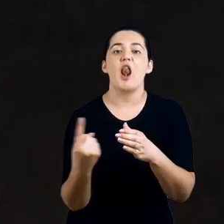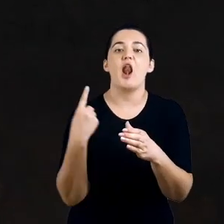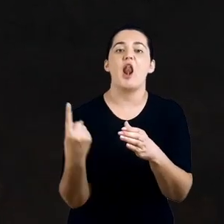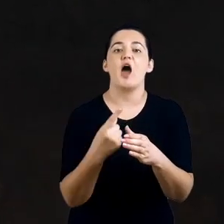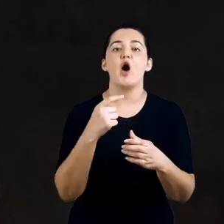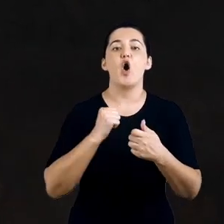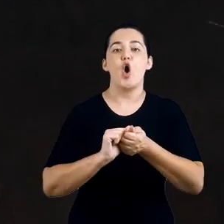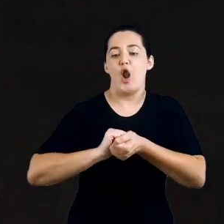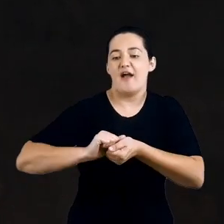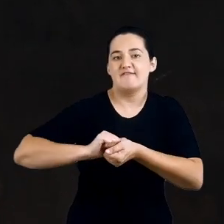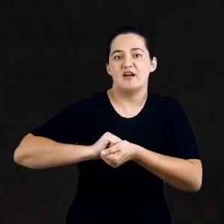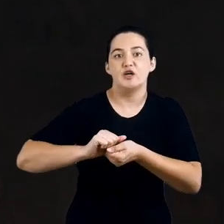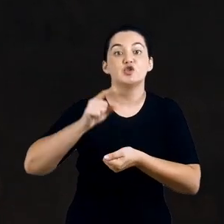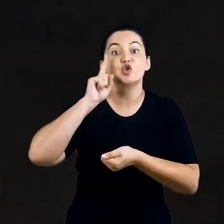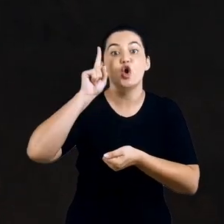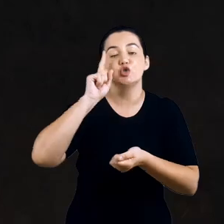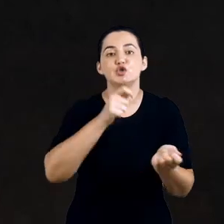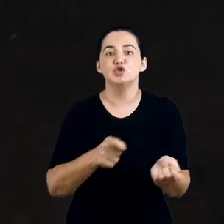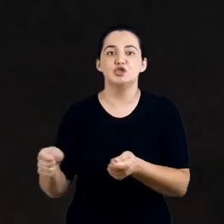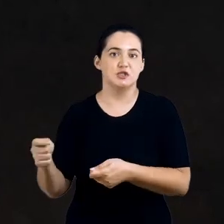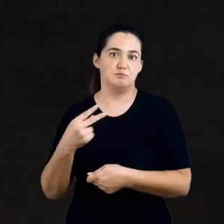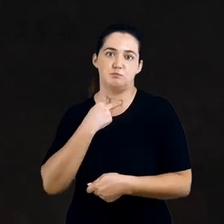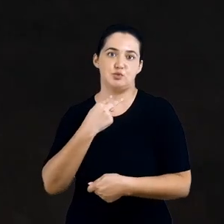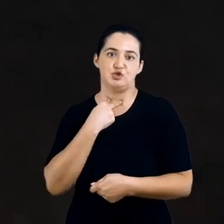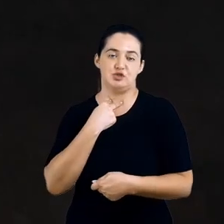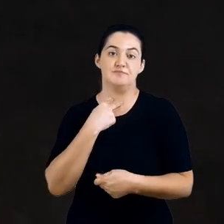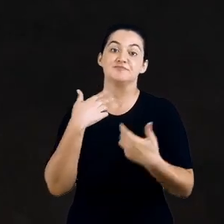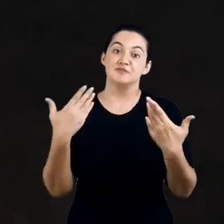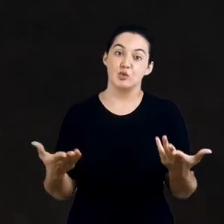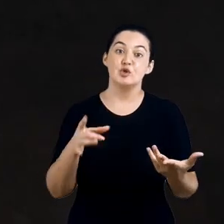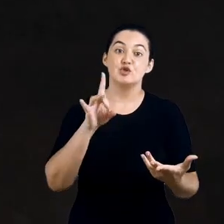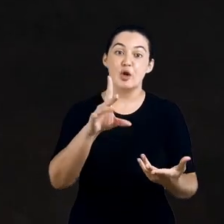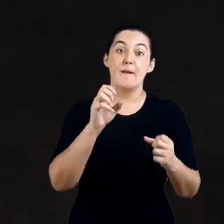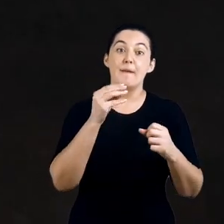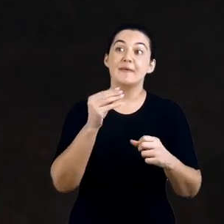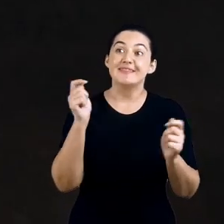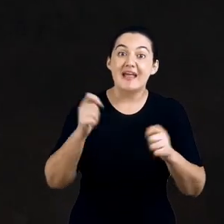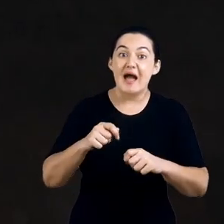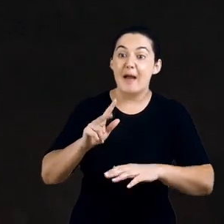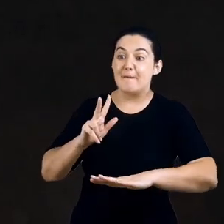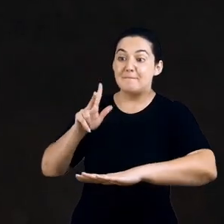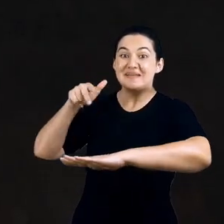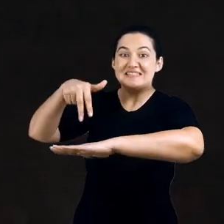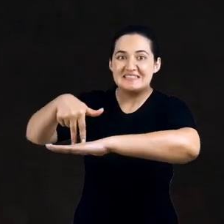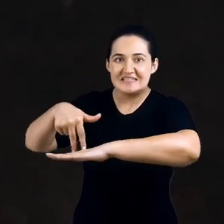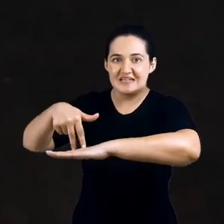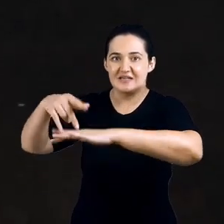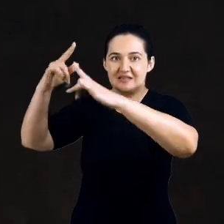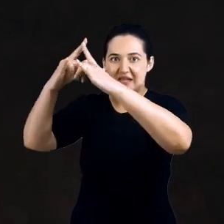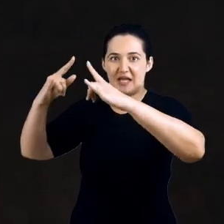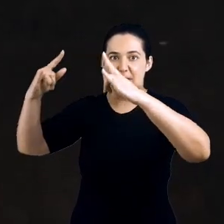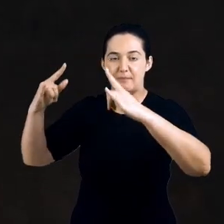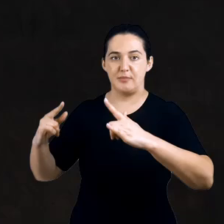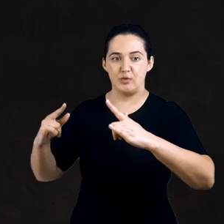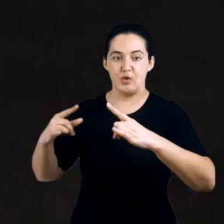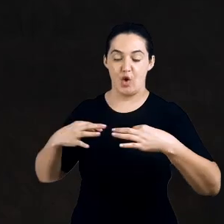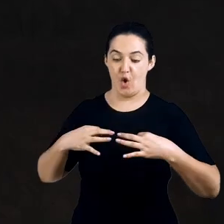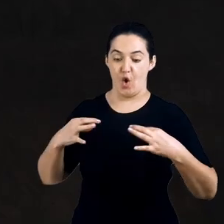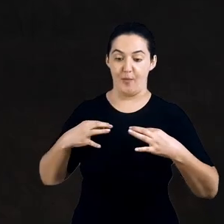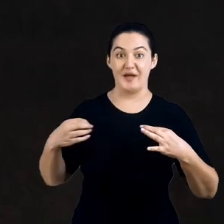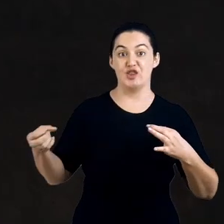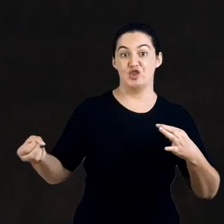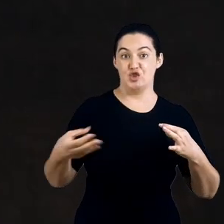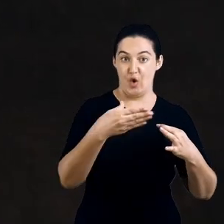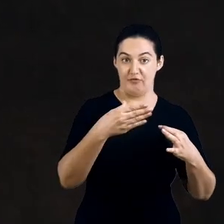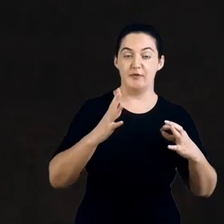dias. Para vir ao templo, uma das regras claras é que você só podia pisar no pátio do templo com uma